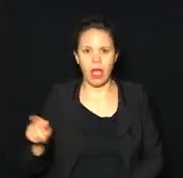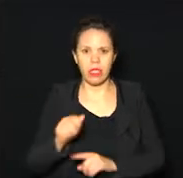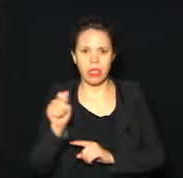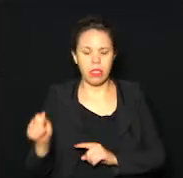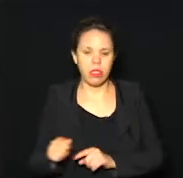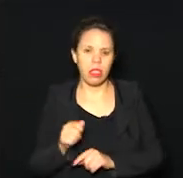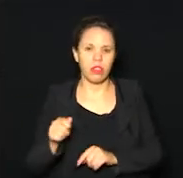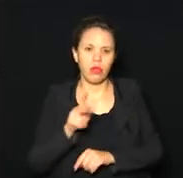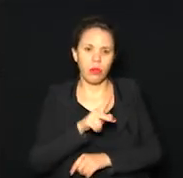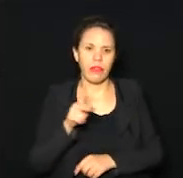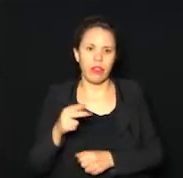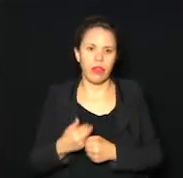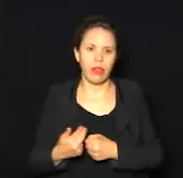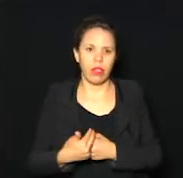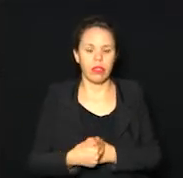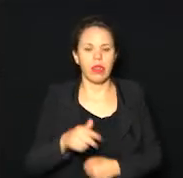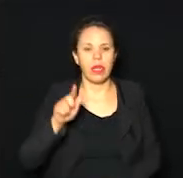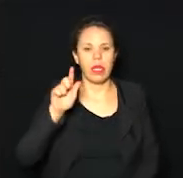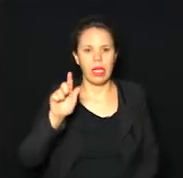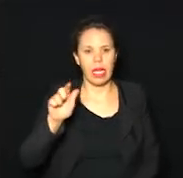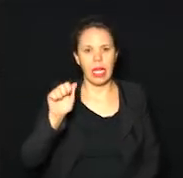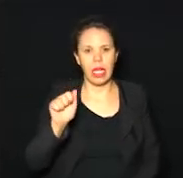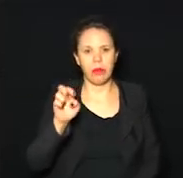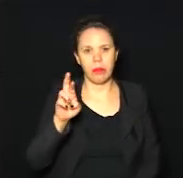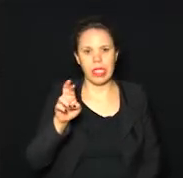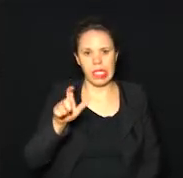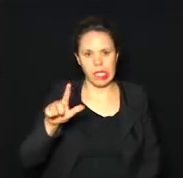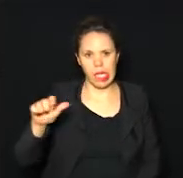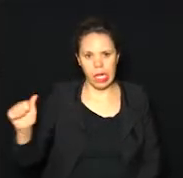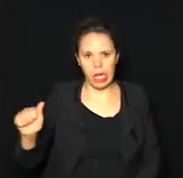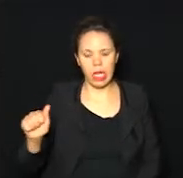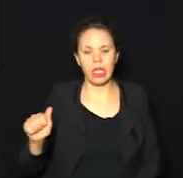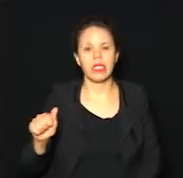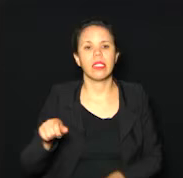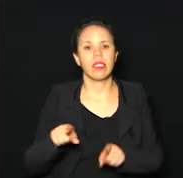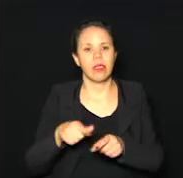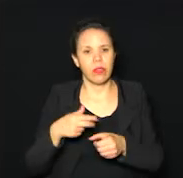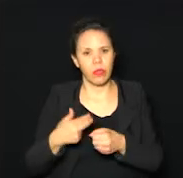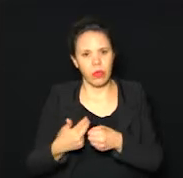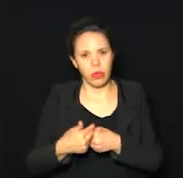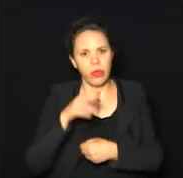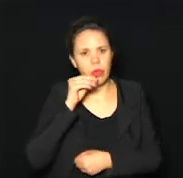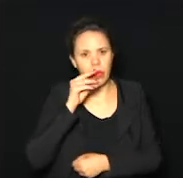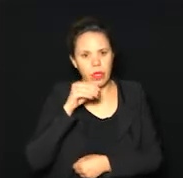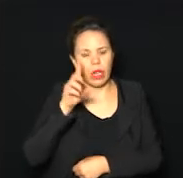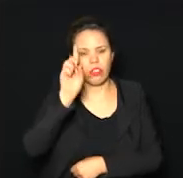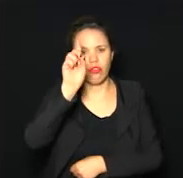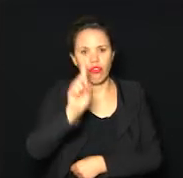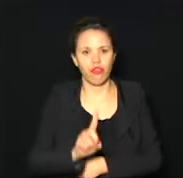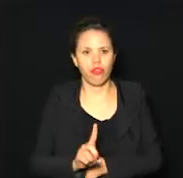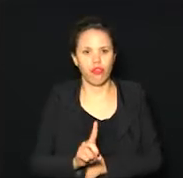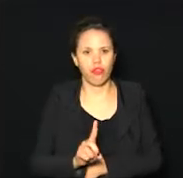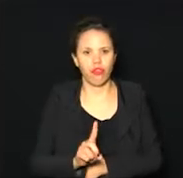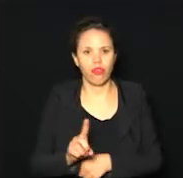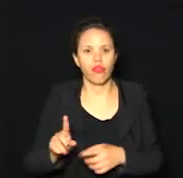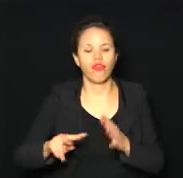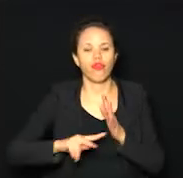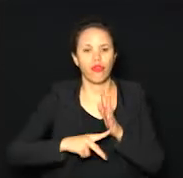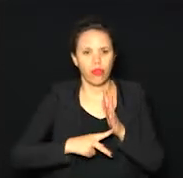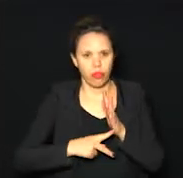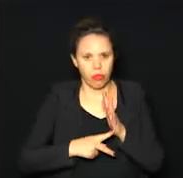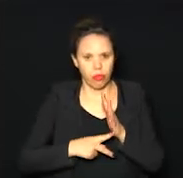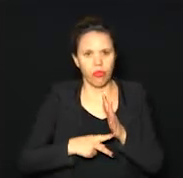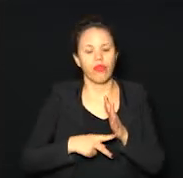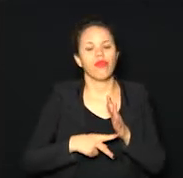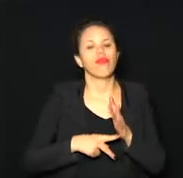da Unicamp, a Gabriela Barros, que é trabalhadora da Unicamp e é diretora do Sindicato dos